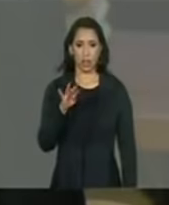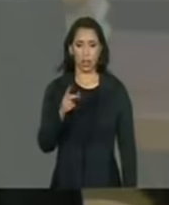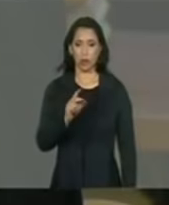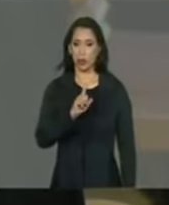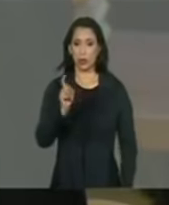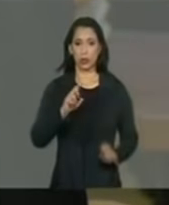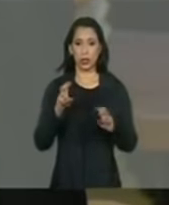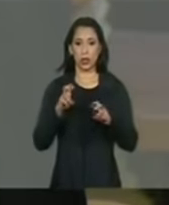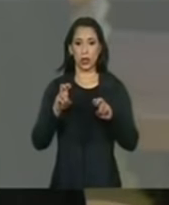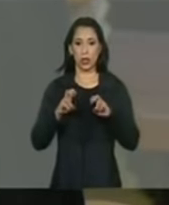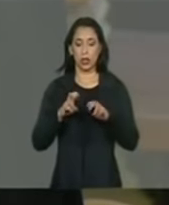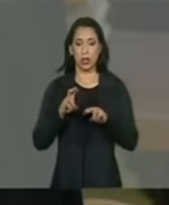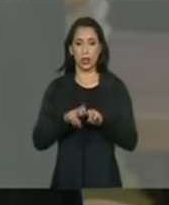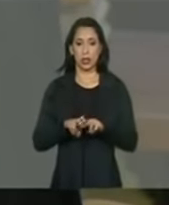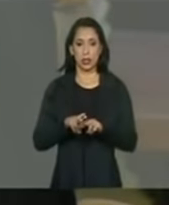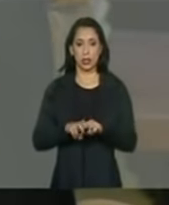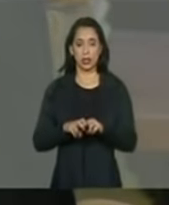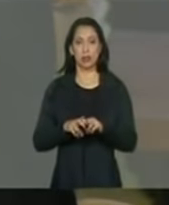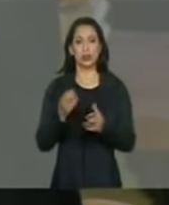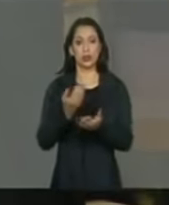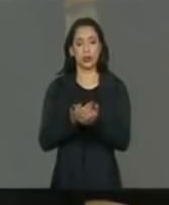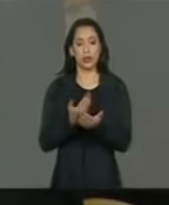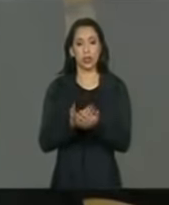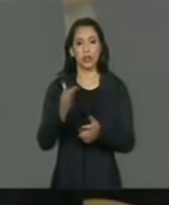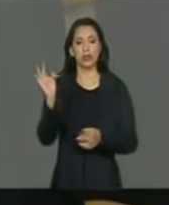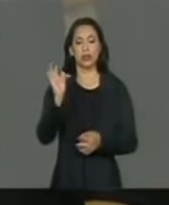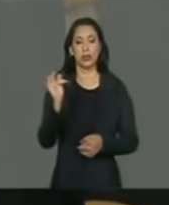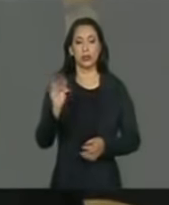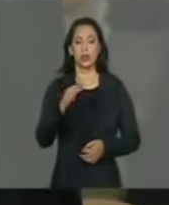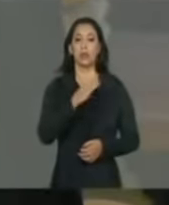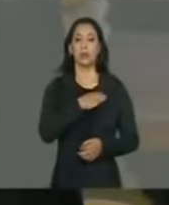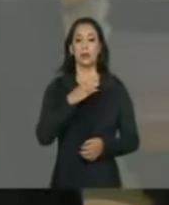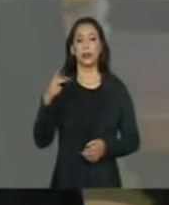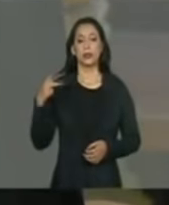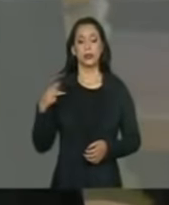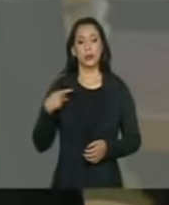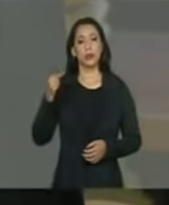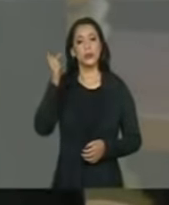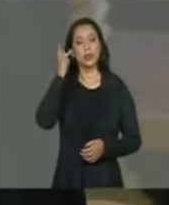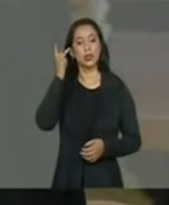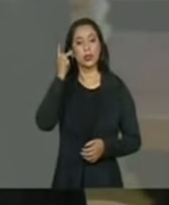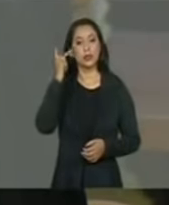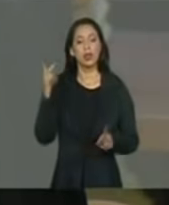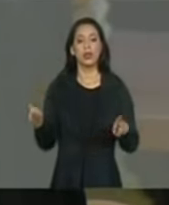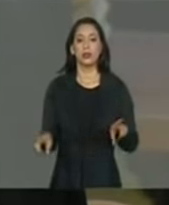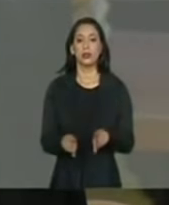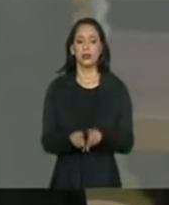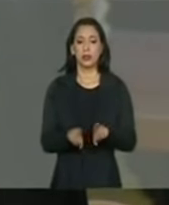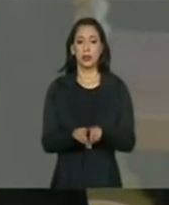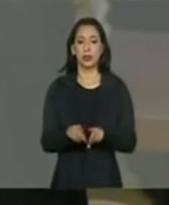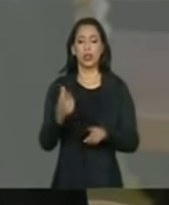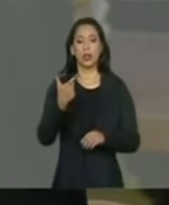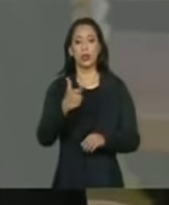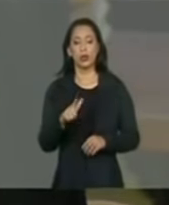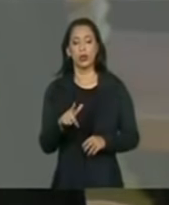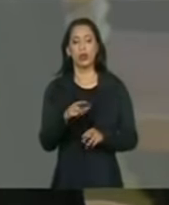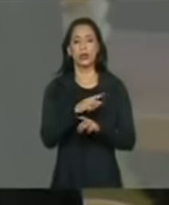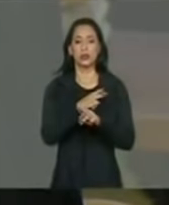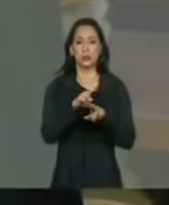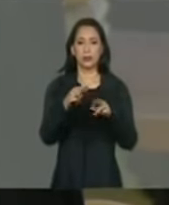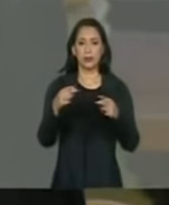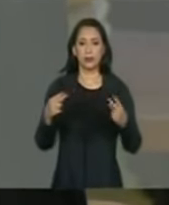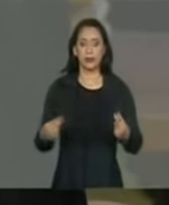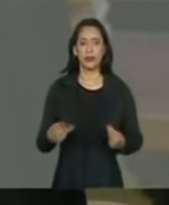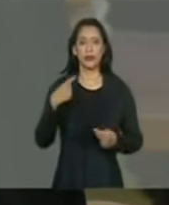mas na própria faculdade no ministério público paulista scarance fernandes igualmente atuando como o filho miguel